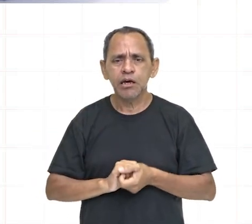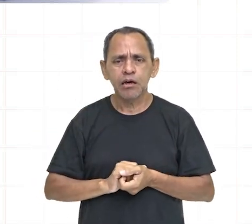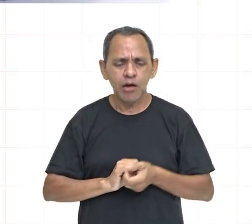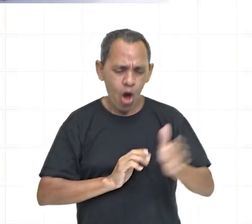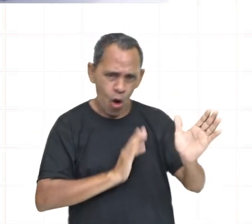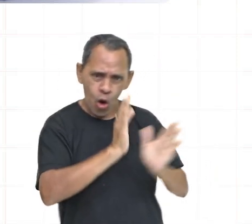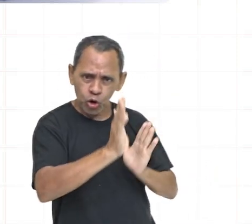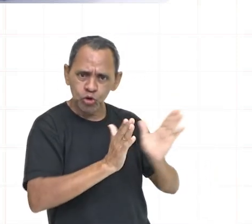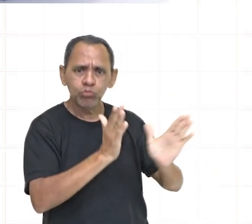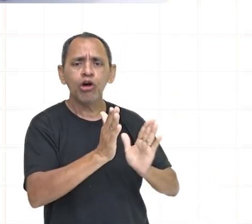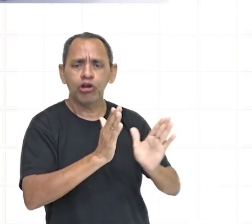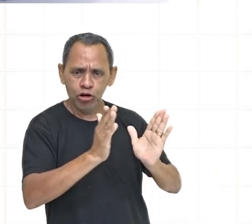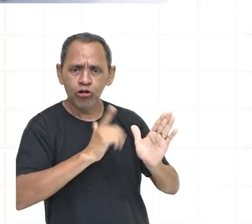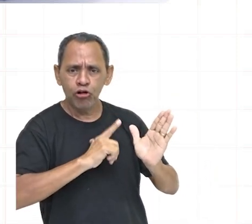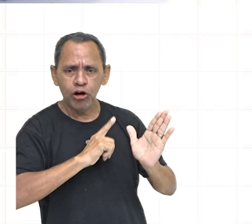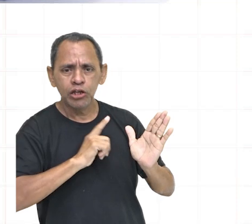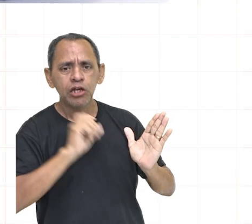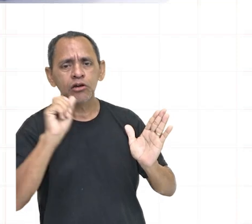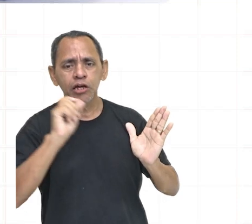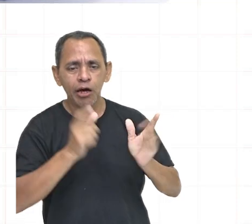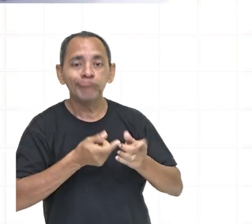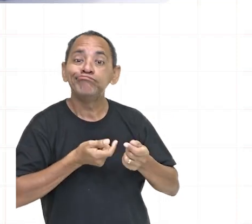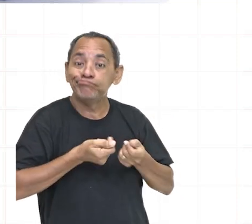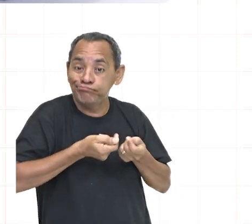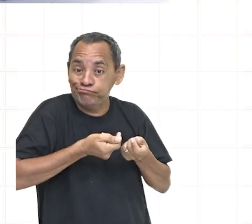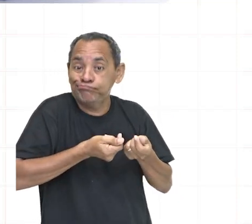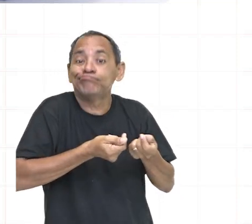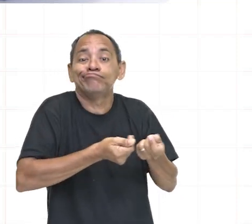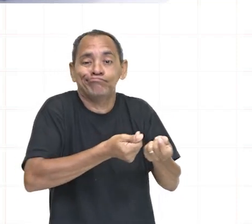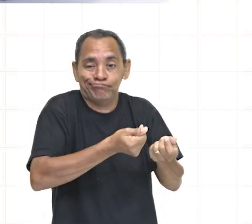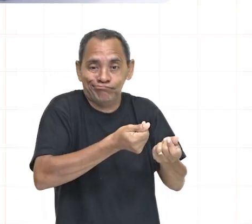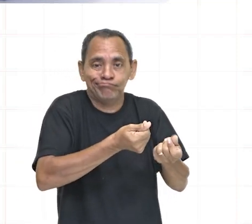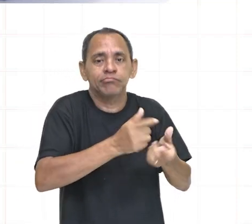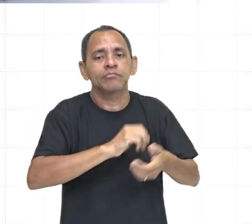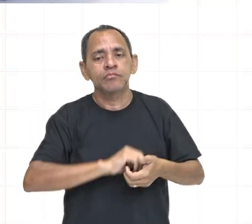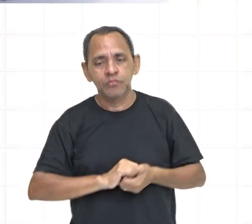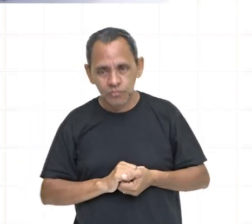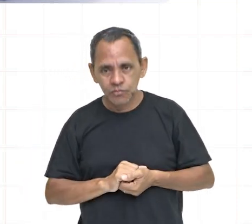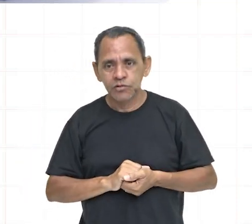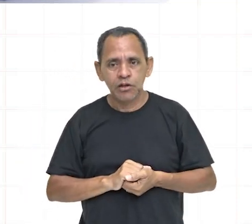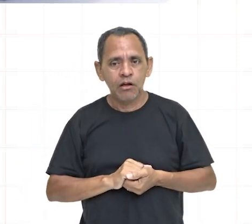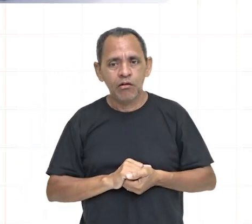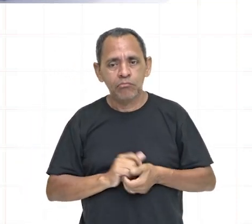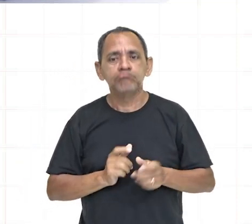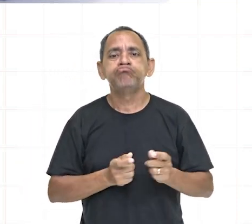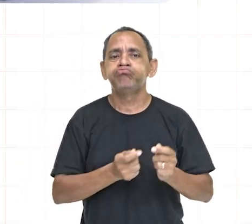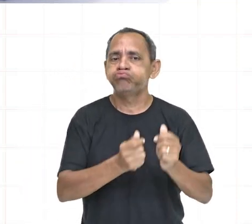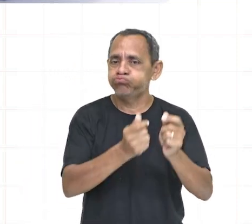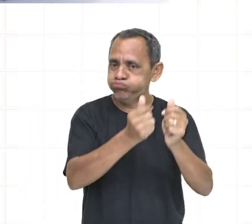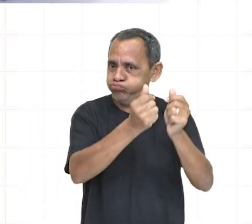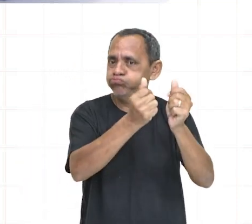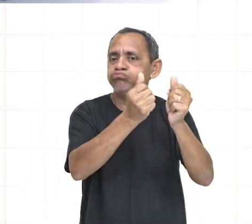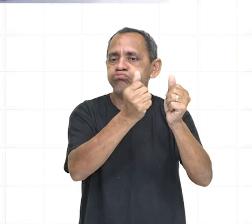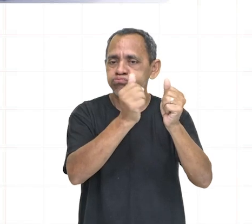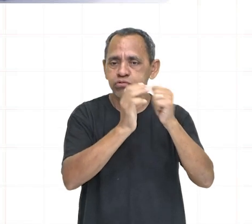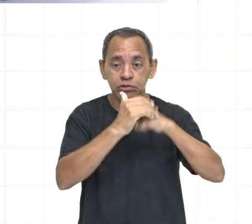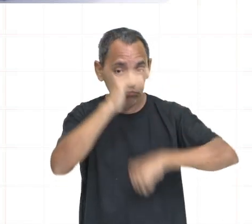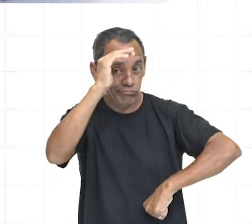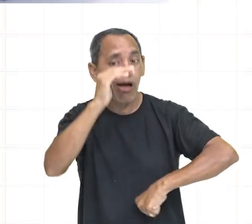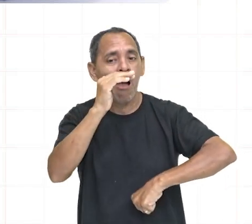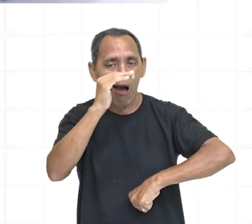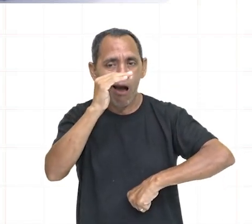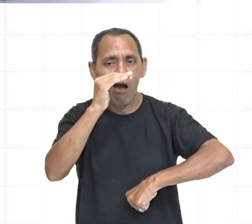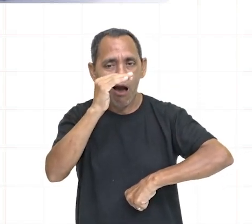muitas delas, têm dinheiro, né? Têm uma rentabilidade que chega a ser maior do que